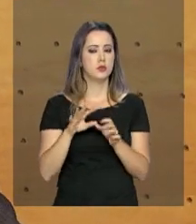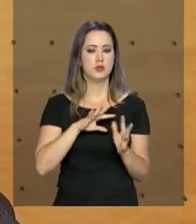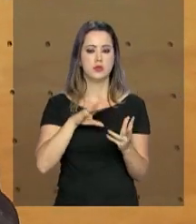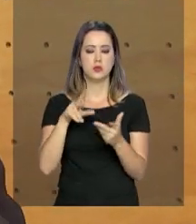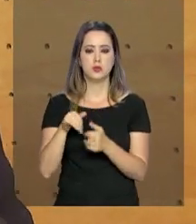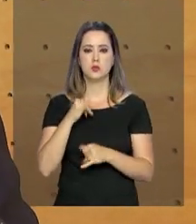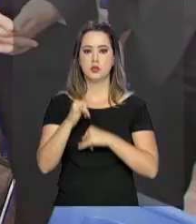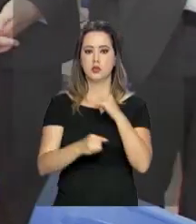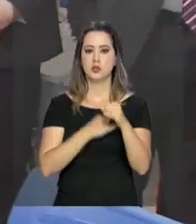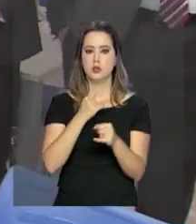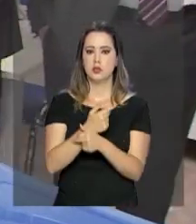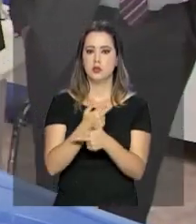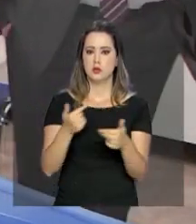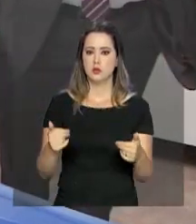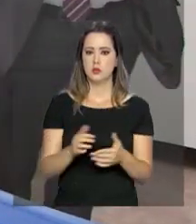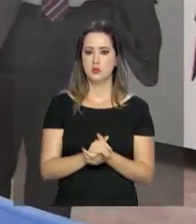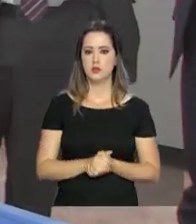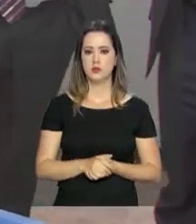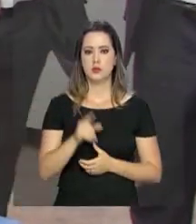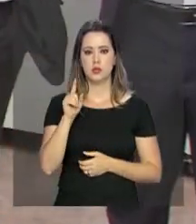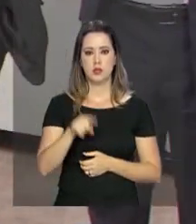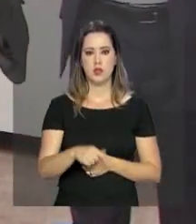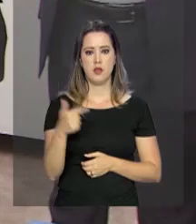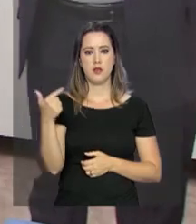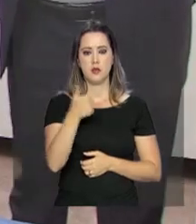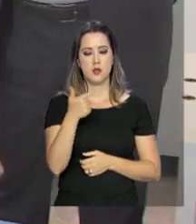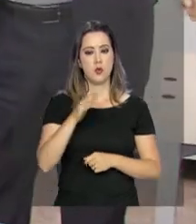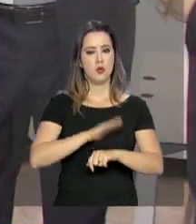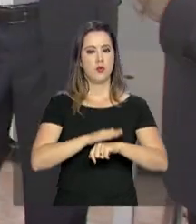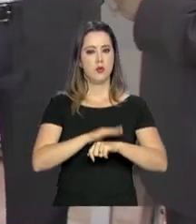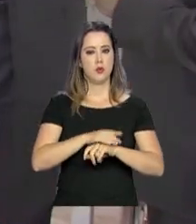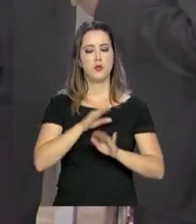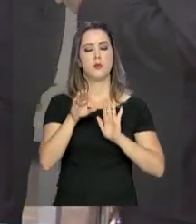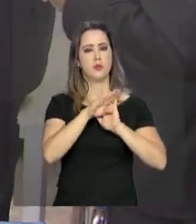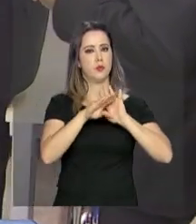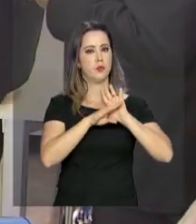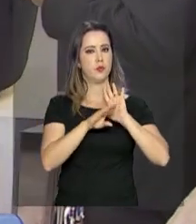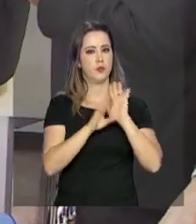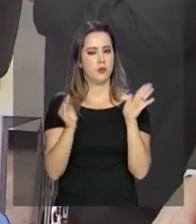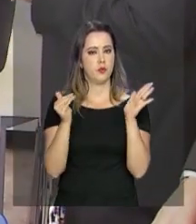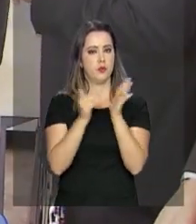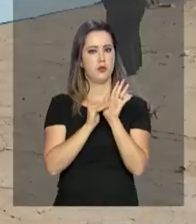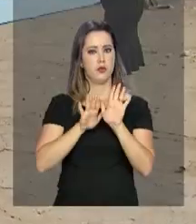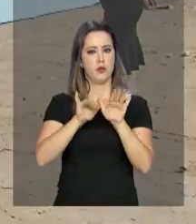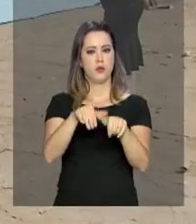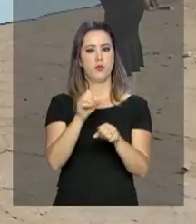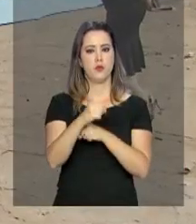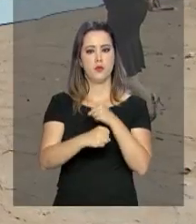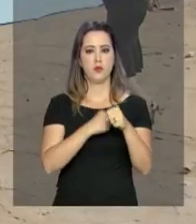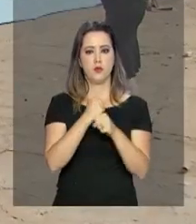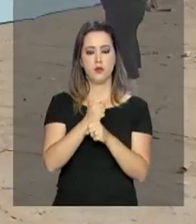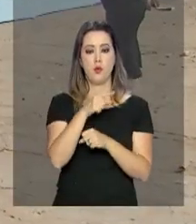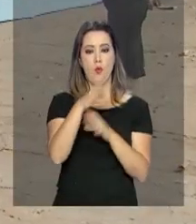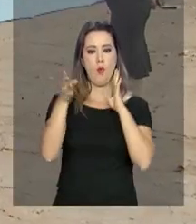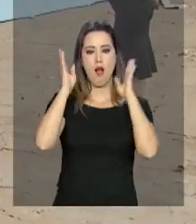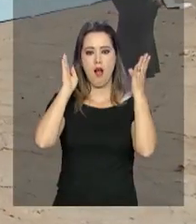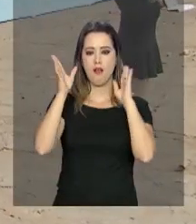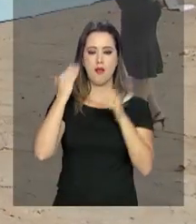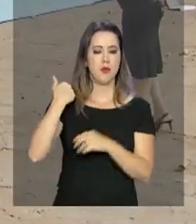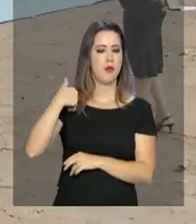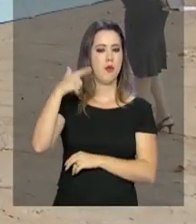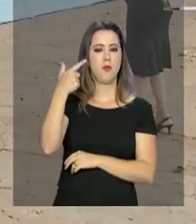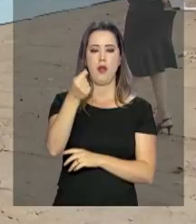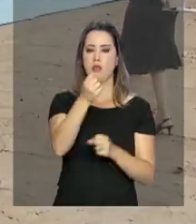internet coisas esta é a segunda etapa do projeto até o final do ano que vem o caminhão deve percorrer mais de 20